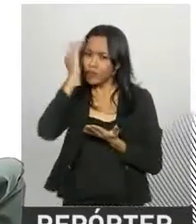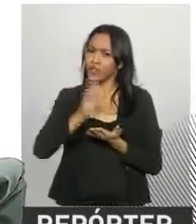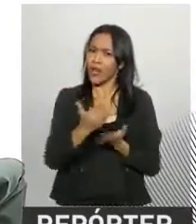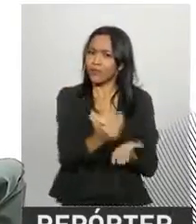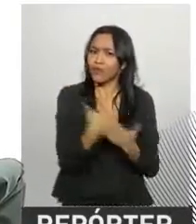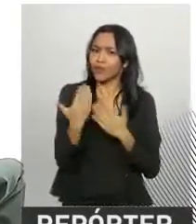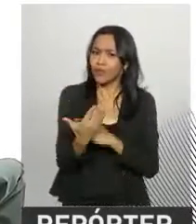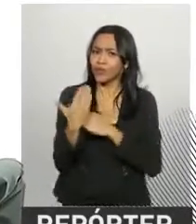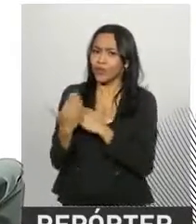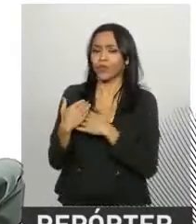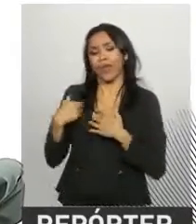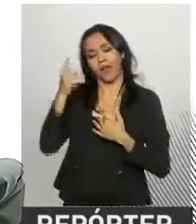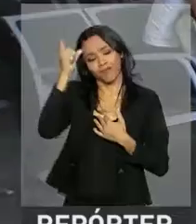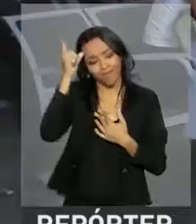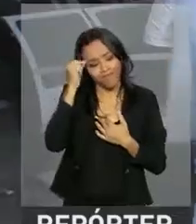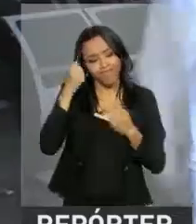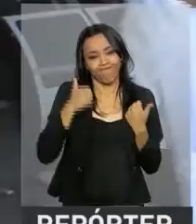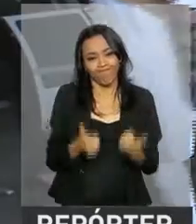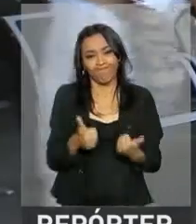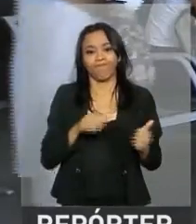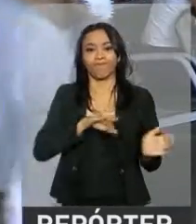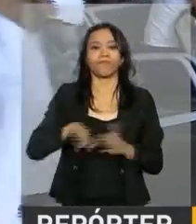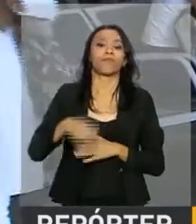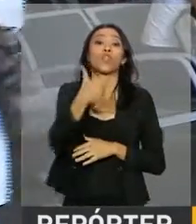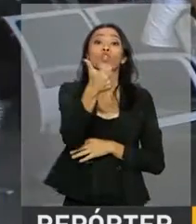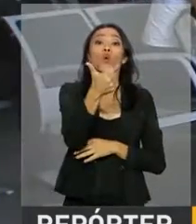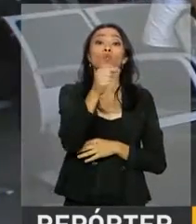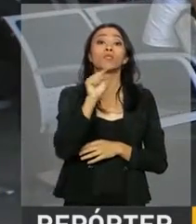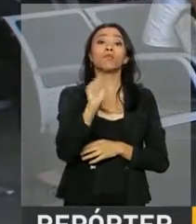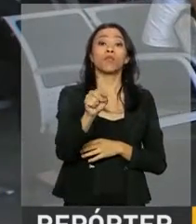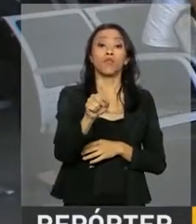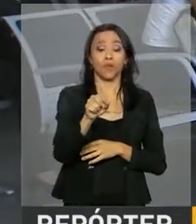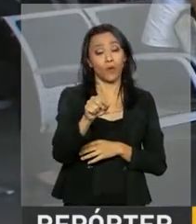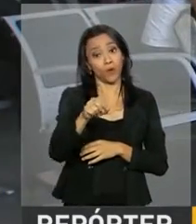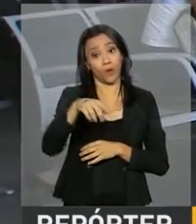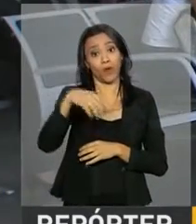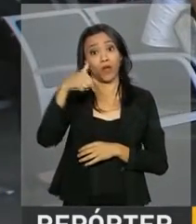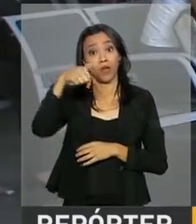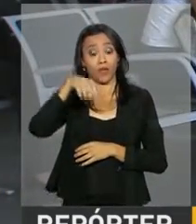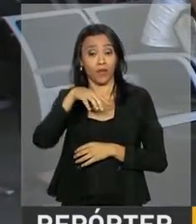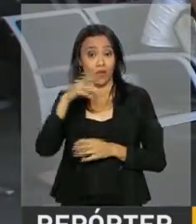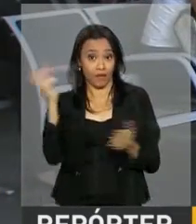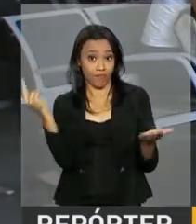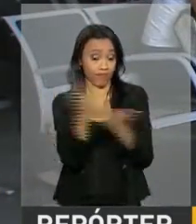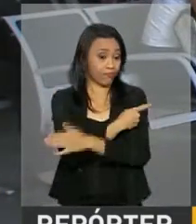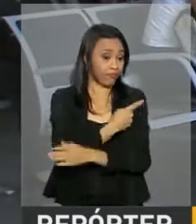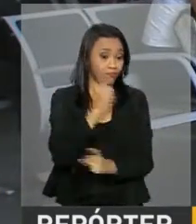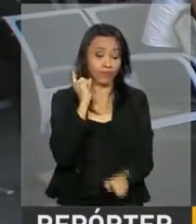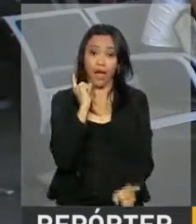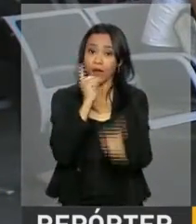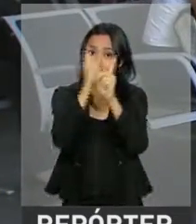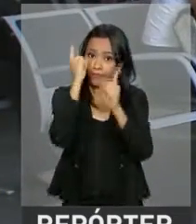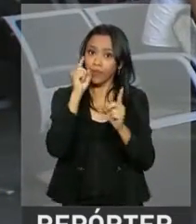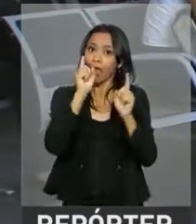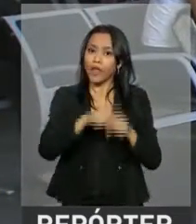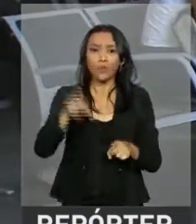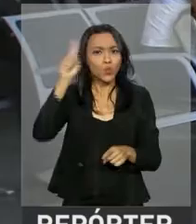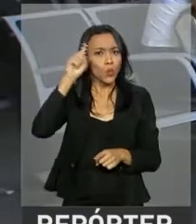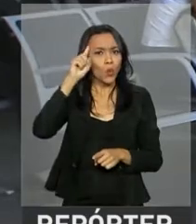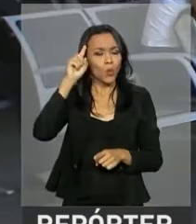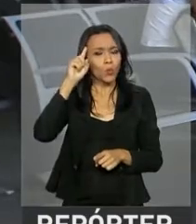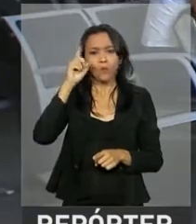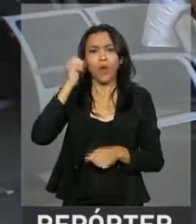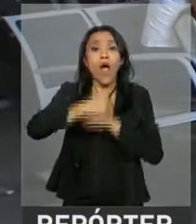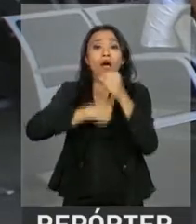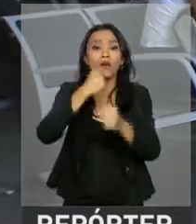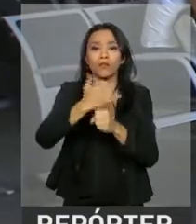tá tudo tranquilo, né? 12 mil novos casos de câncer em crianças são diagnosticados todos os anos